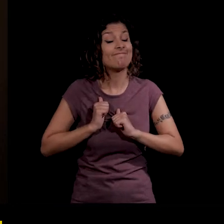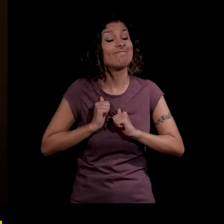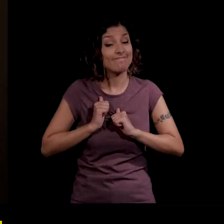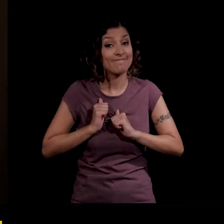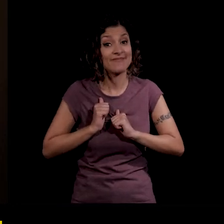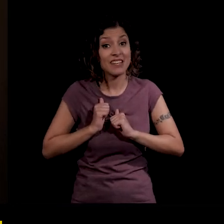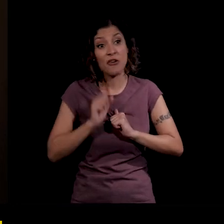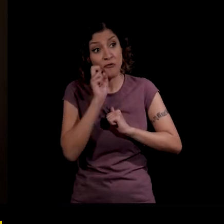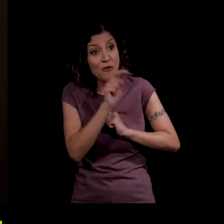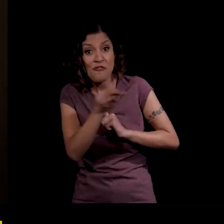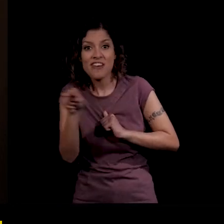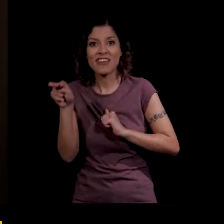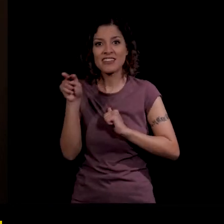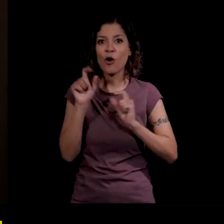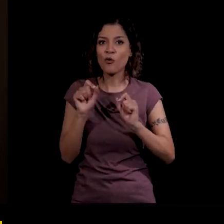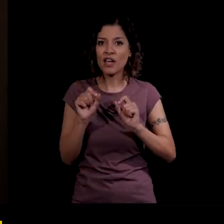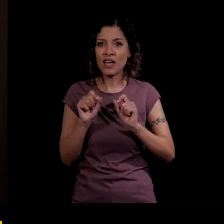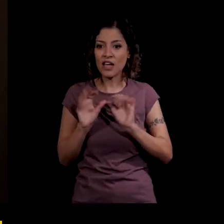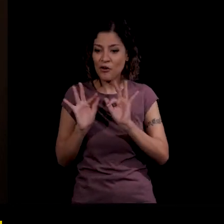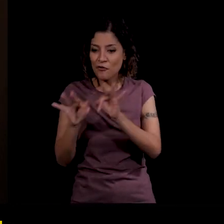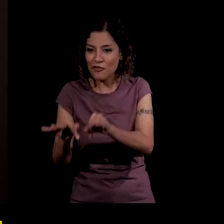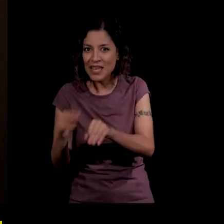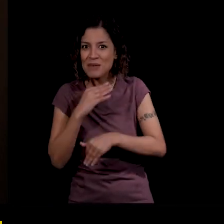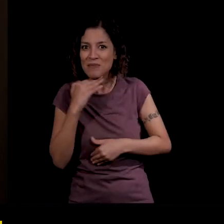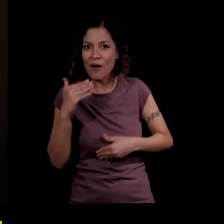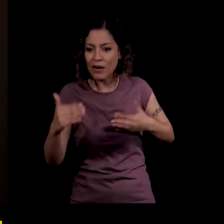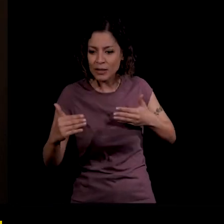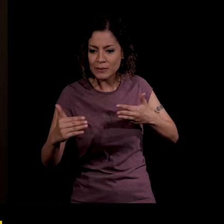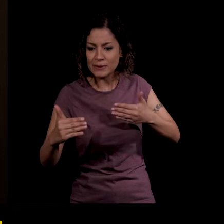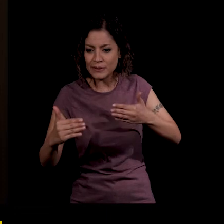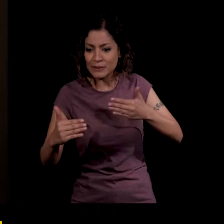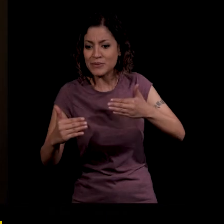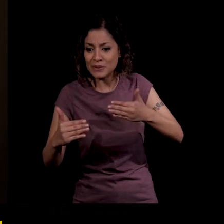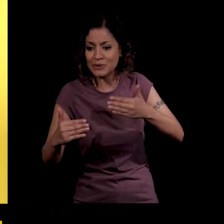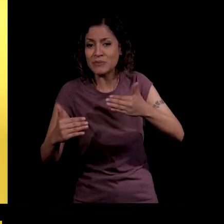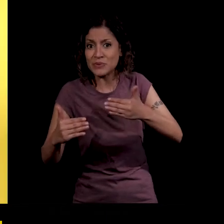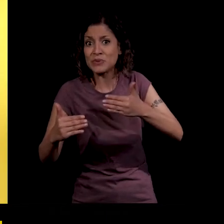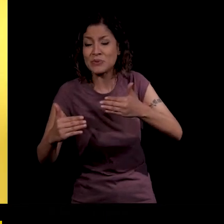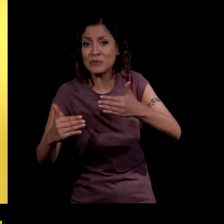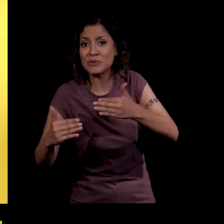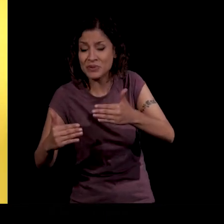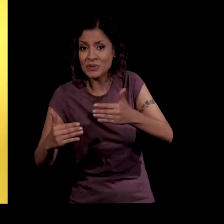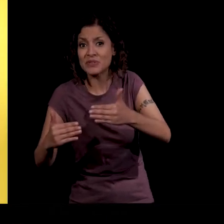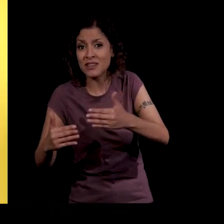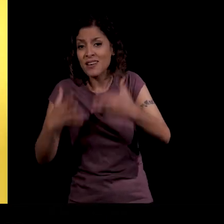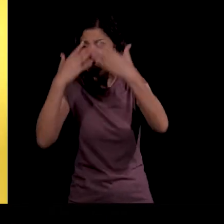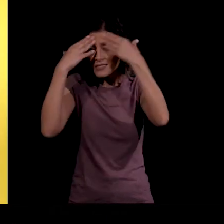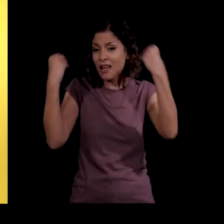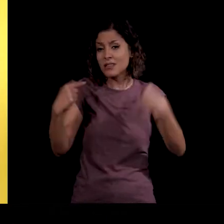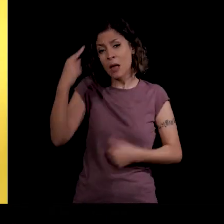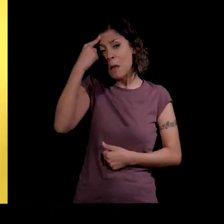vai vendo essa impermanência linda nos devorando, né? E a